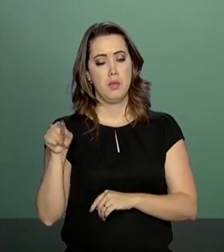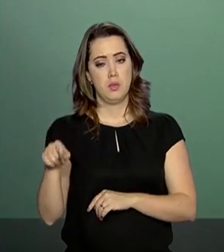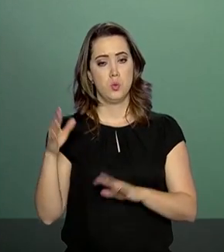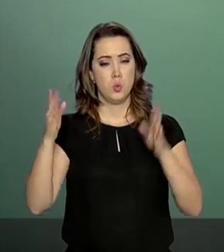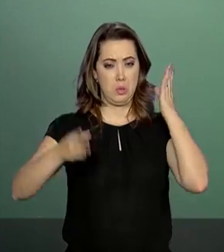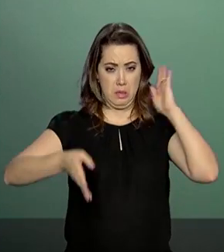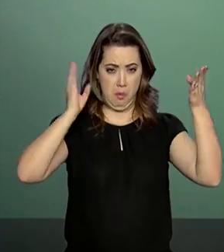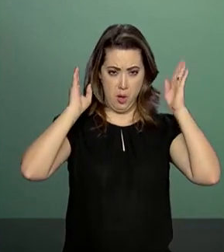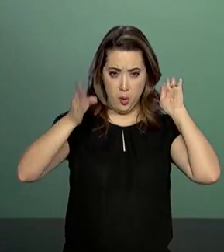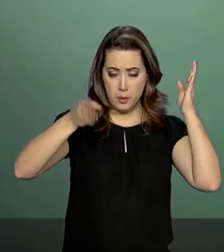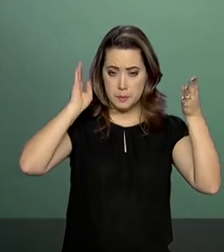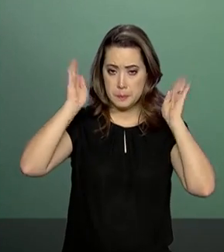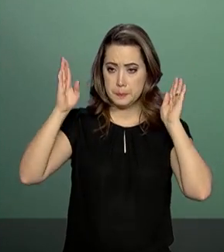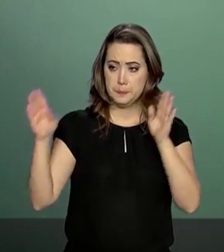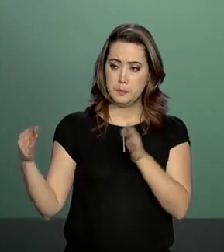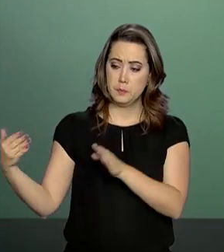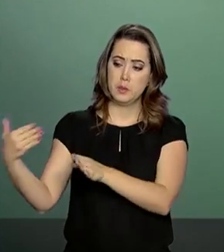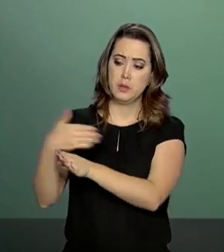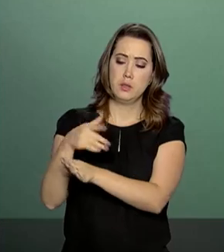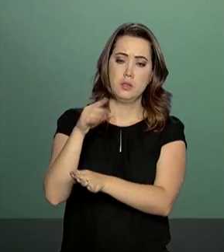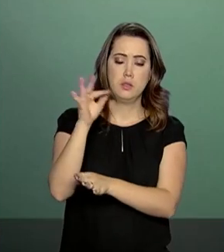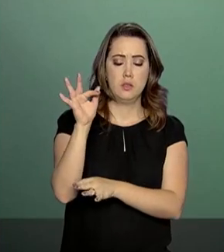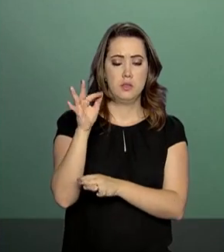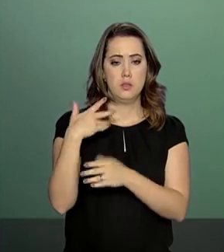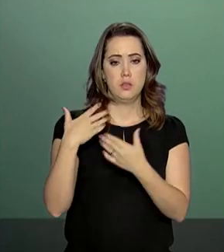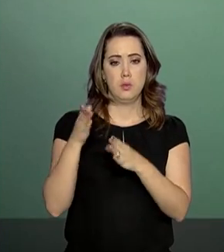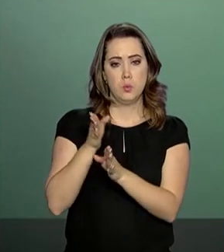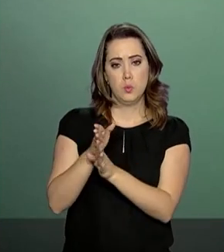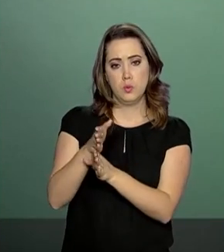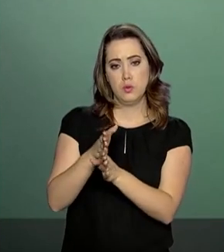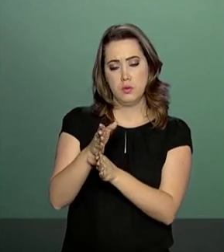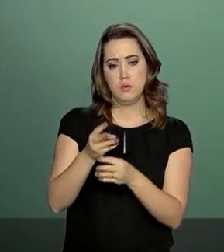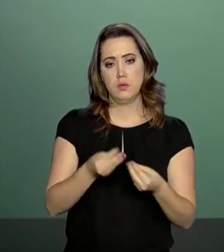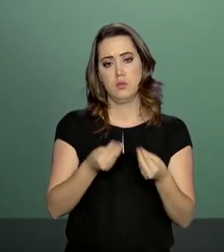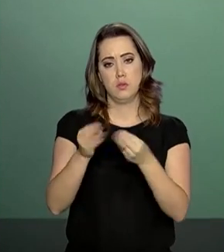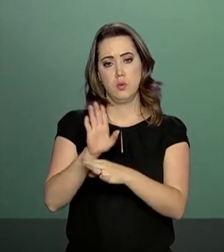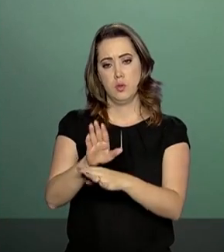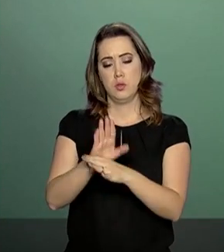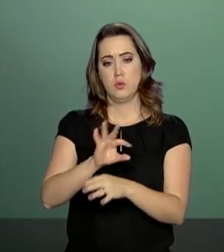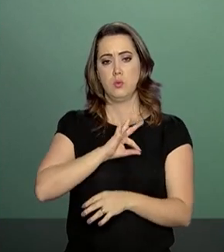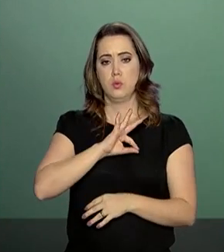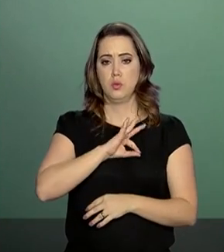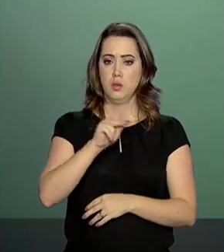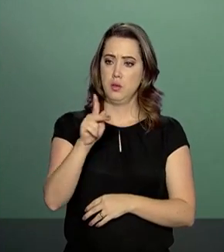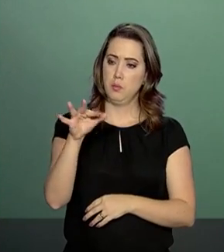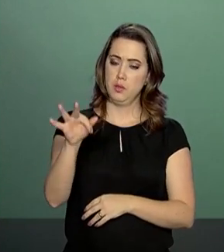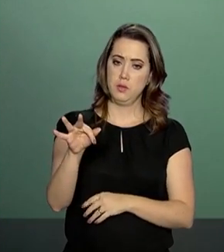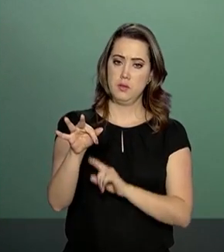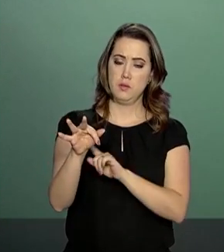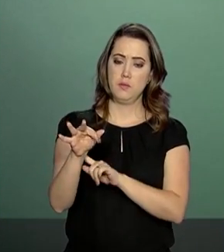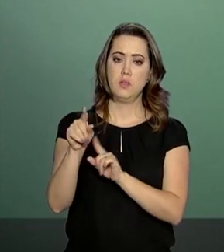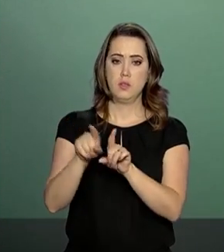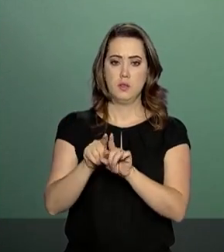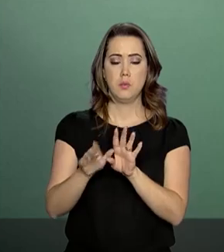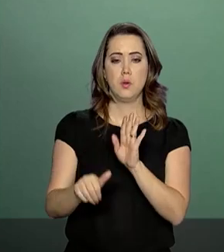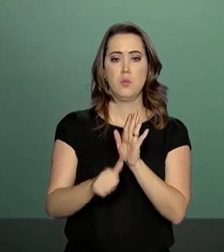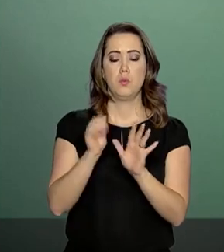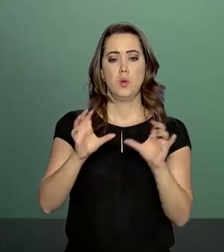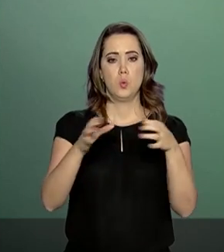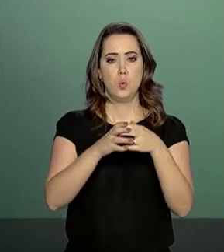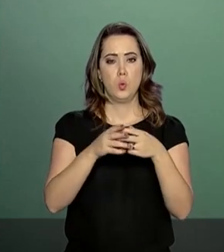da Sea com a segurança da Polícia Rodoviária Federal e da própria primeira Brigada de Infantaria de Selva a